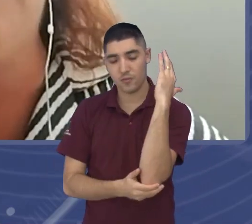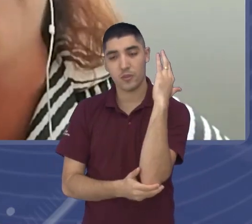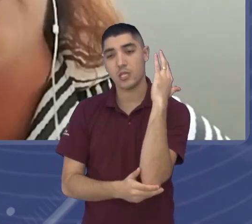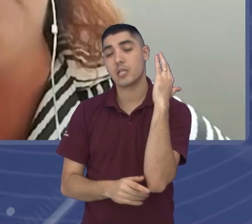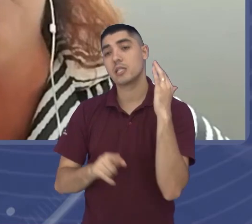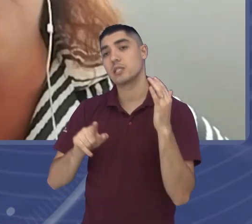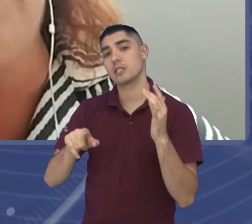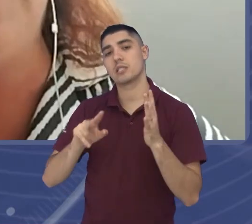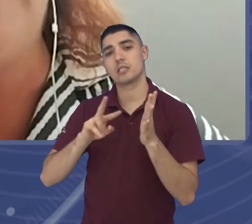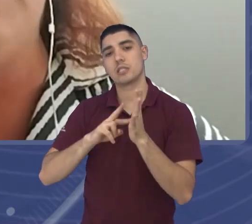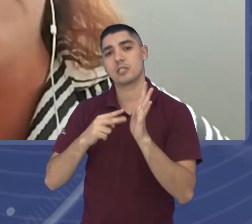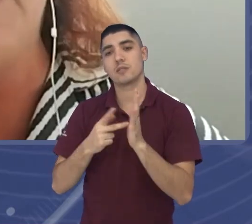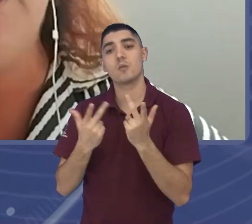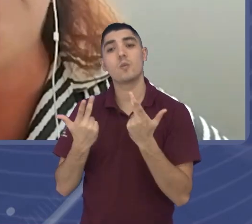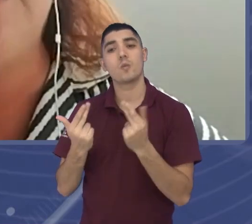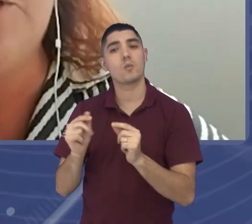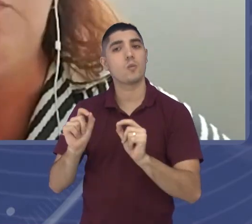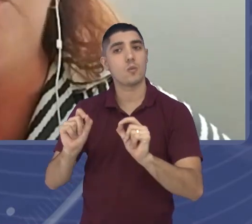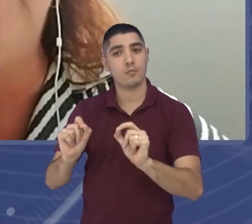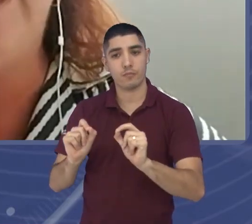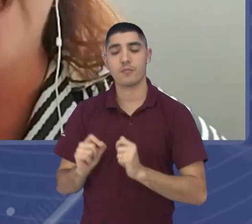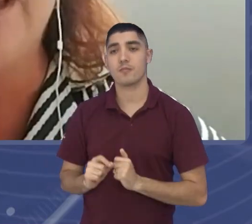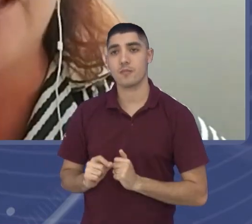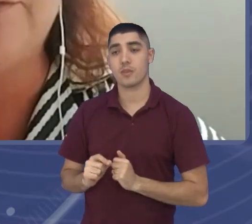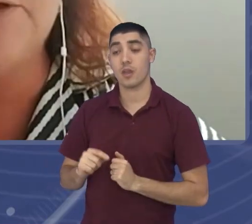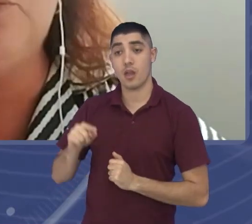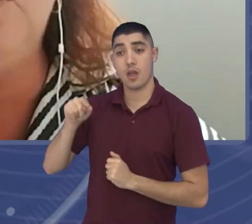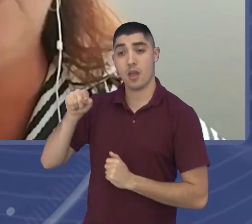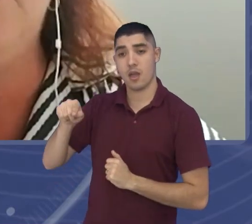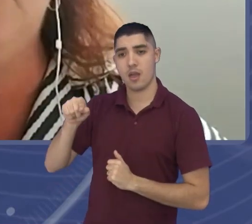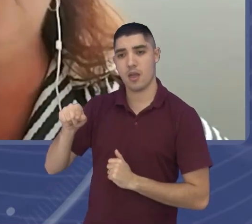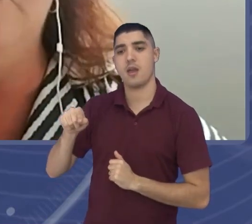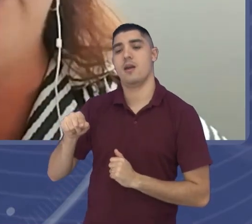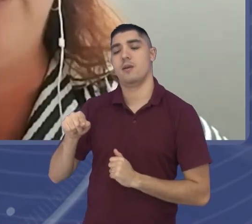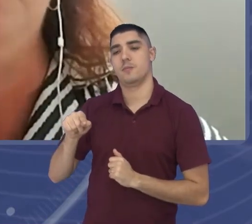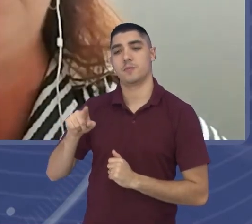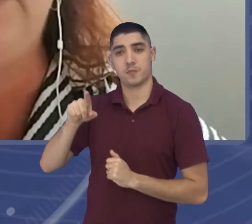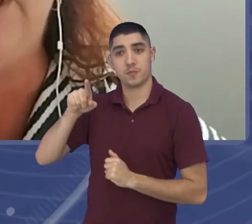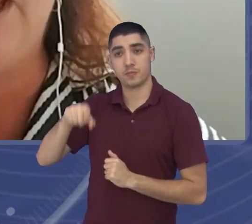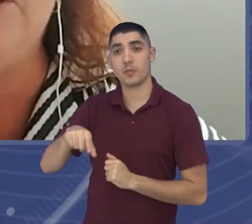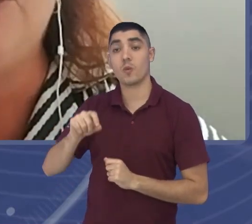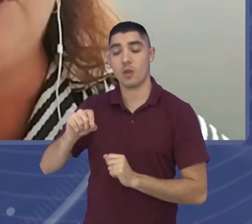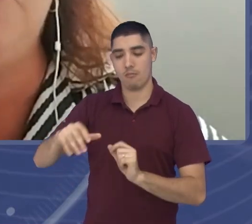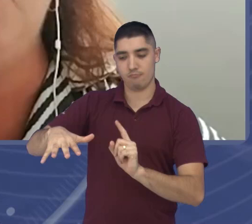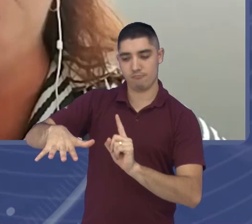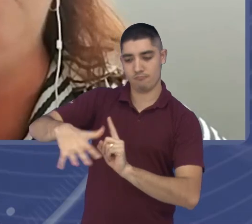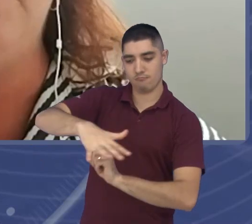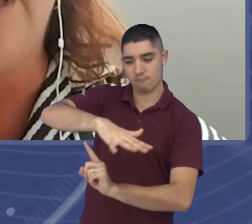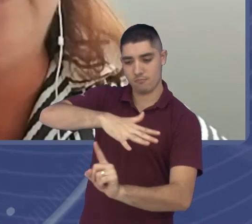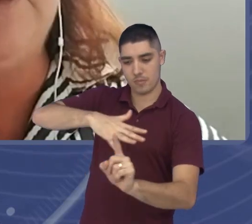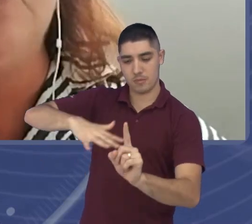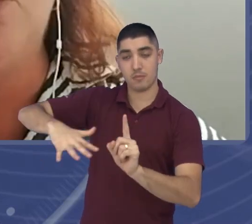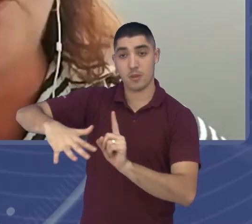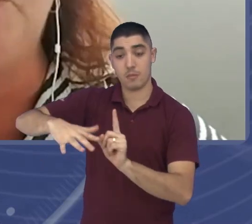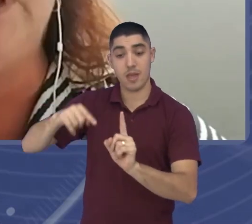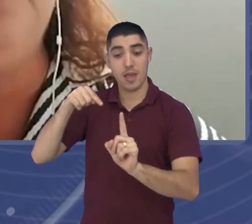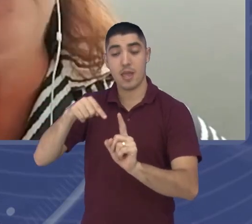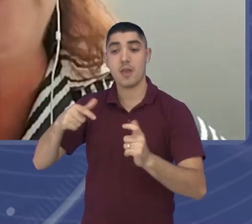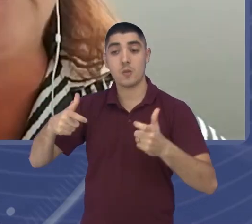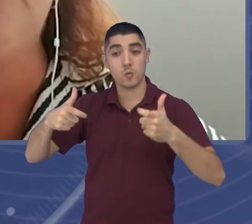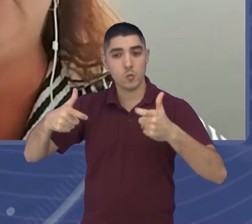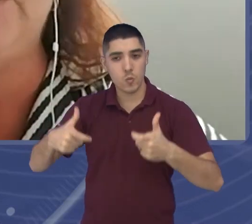numa questão, num sistema mais amplo, que é a questão do meio ambiente como um